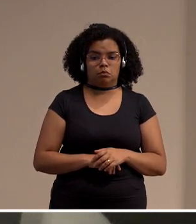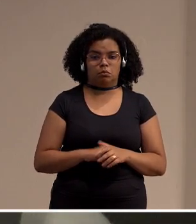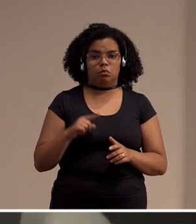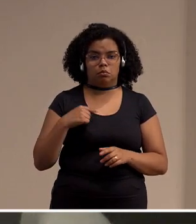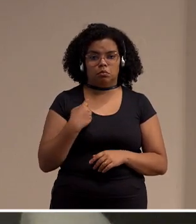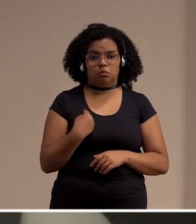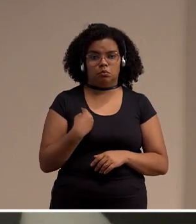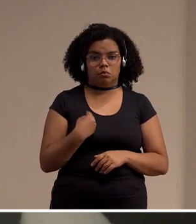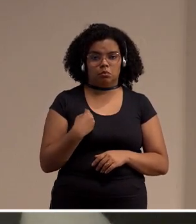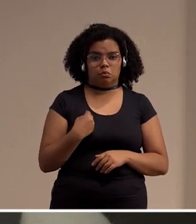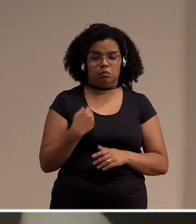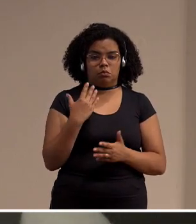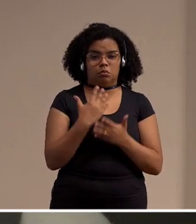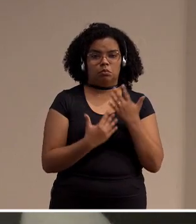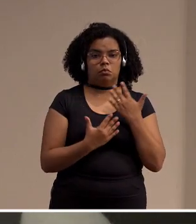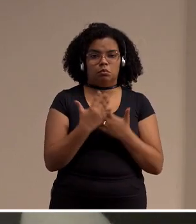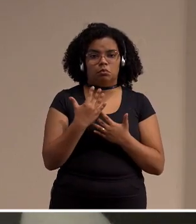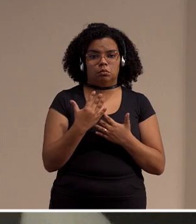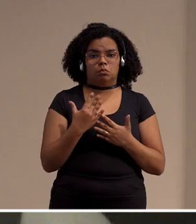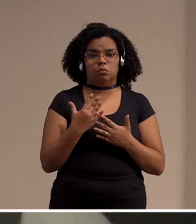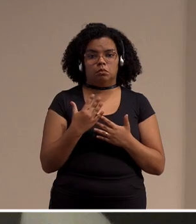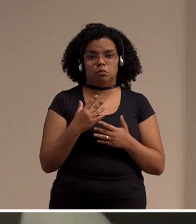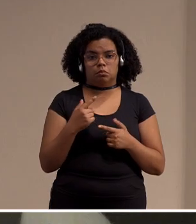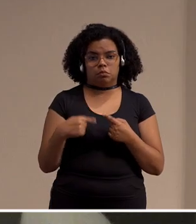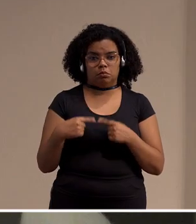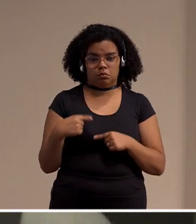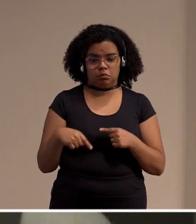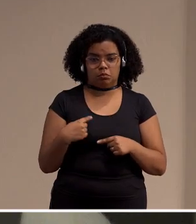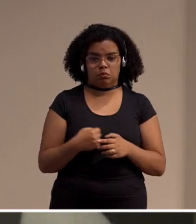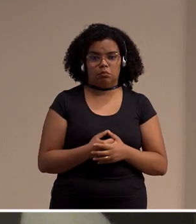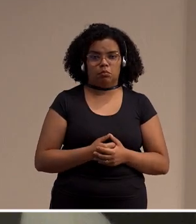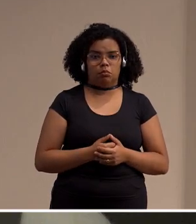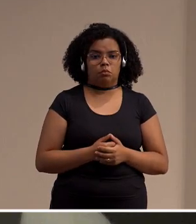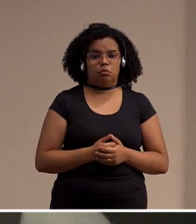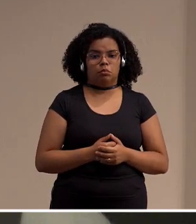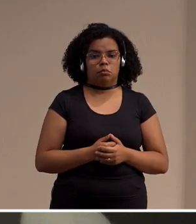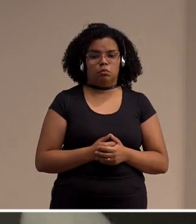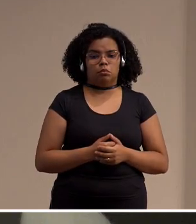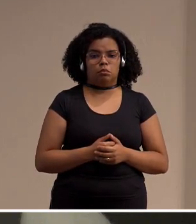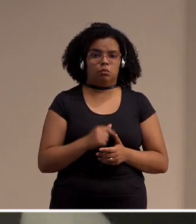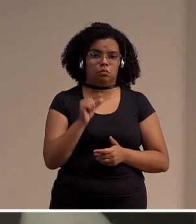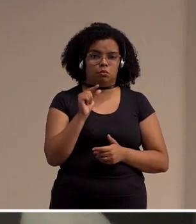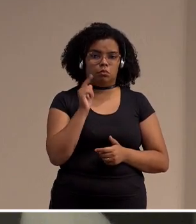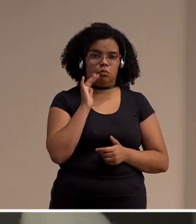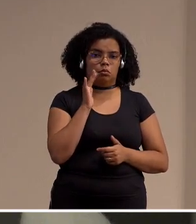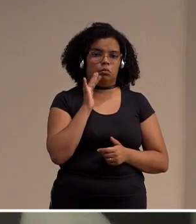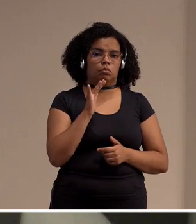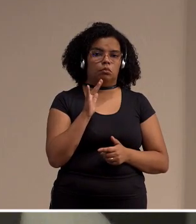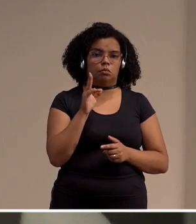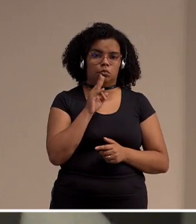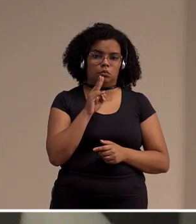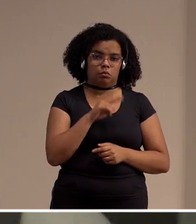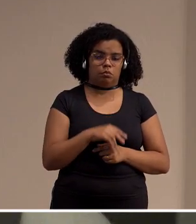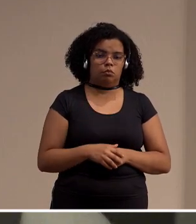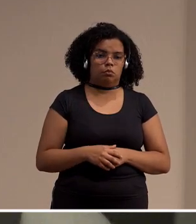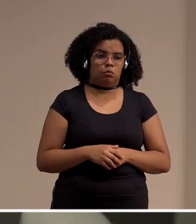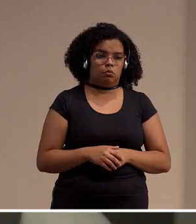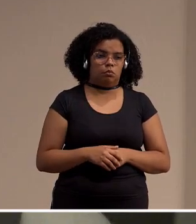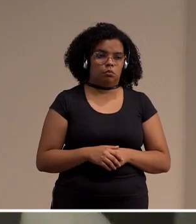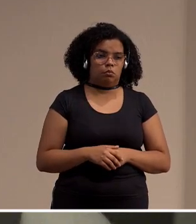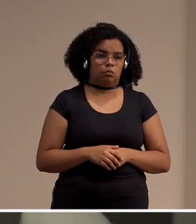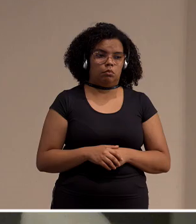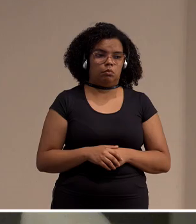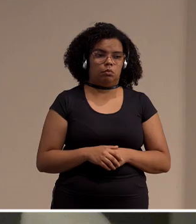sob as mãos, muito provavelmente, dos políticos mais pouco imaginativos da história, né? E a